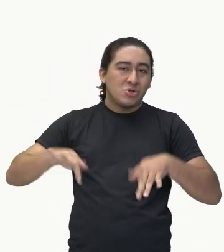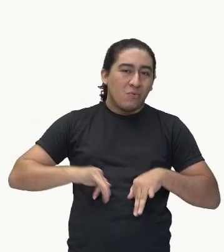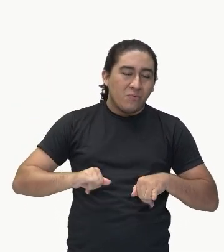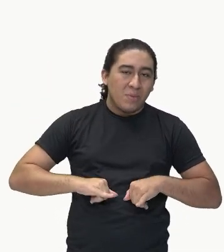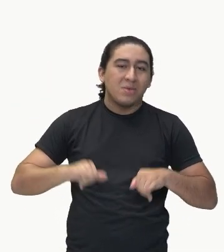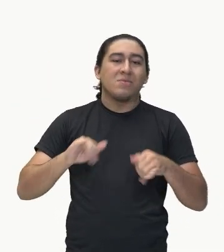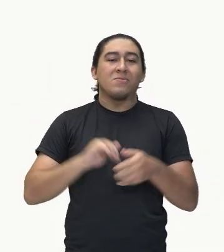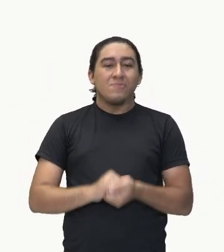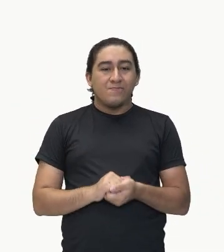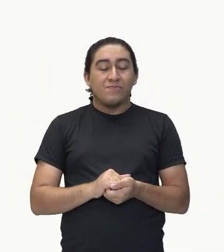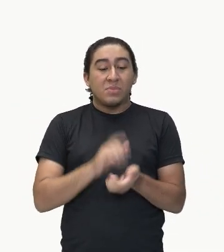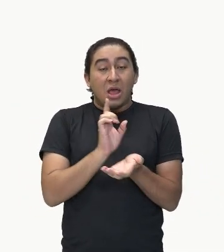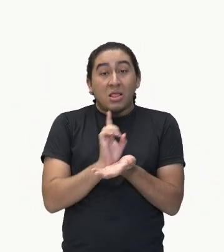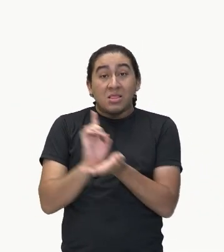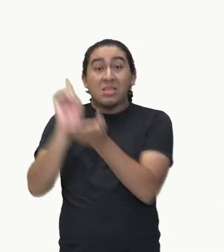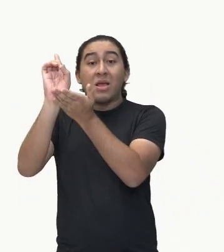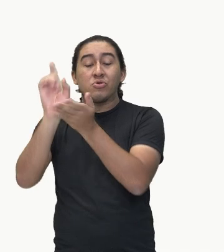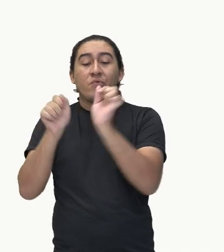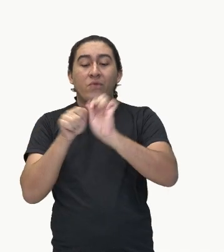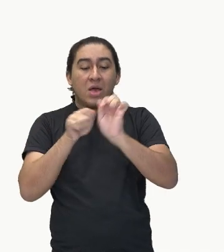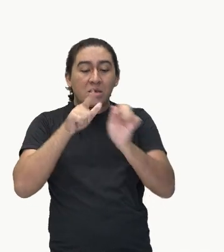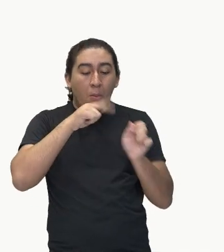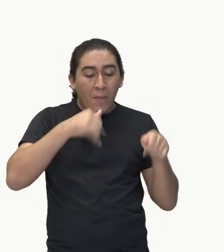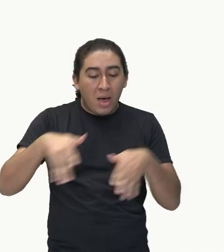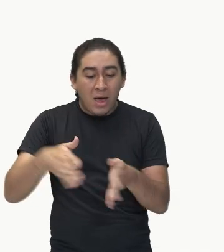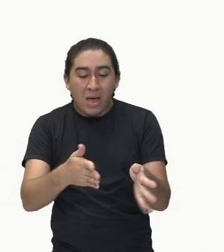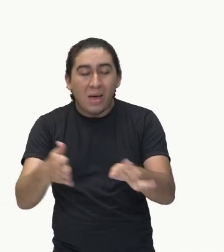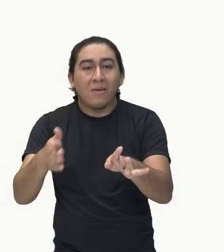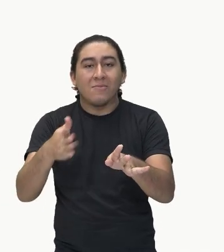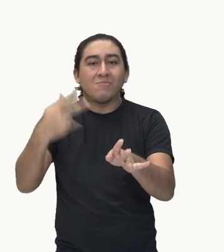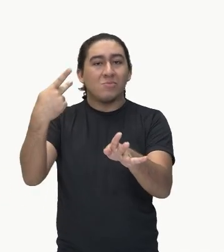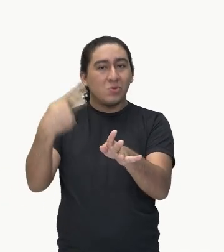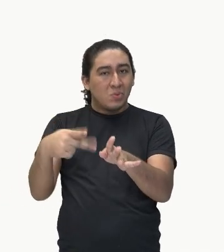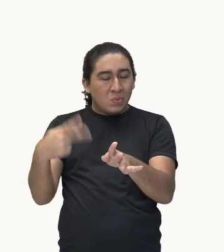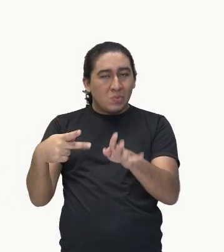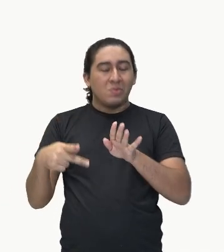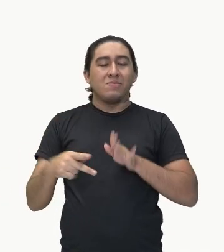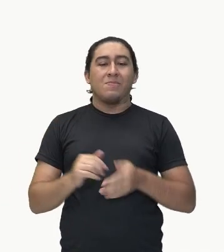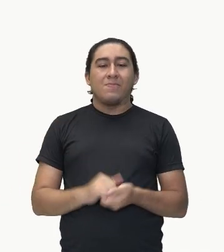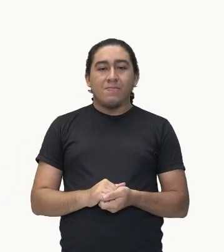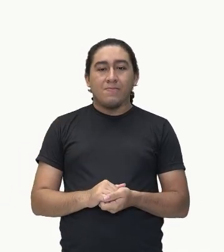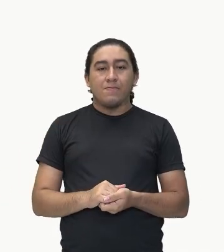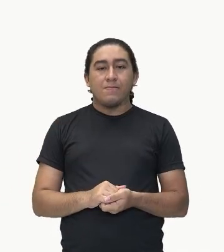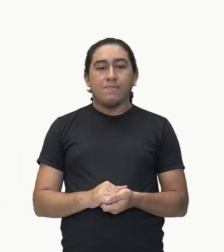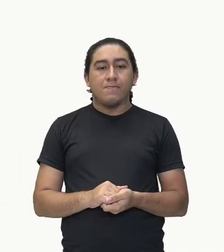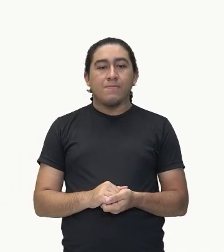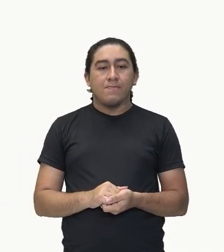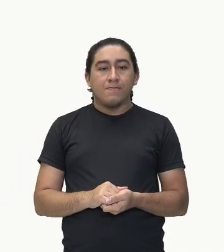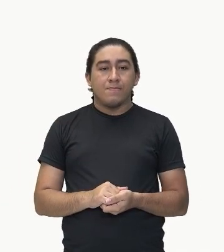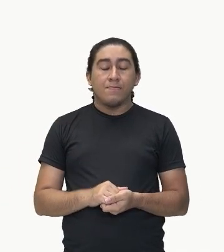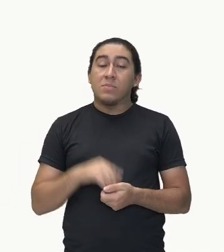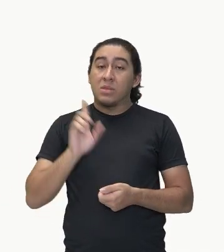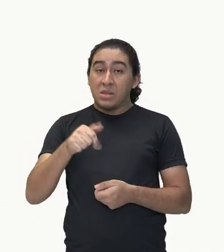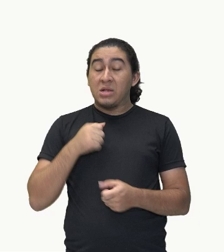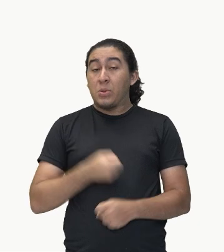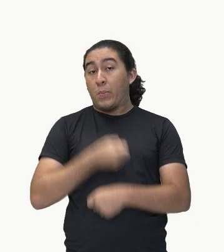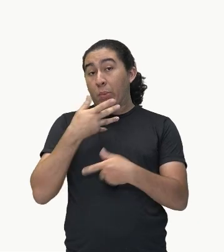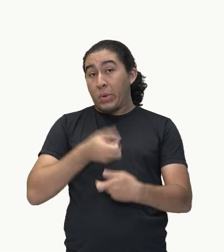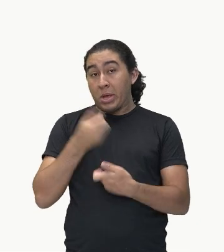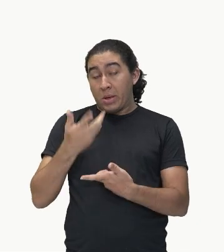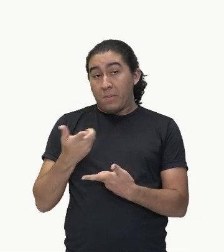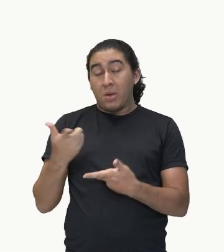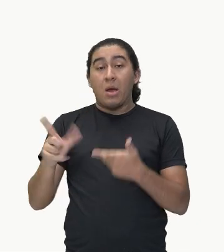e o abismo deu, mas é nele que espelhou o céu. Então, neste poema, Fernando Pessoa aborda